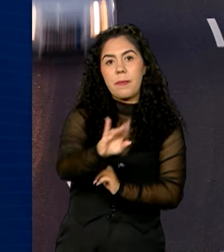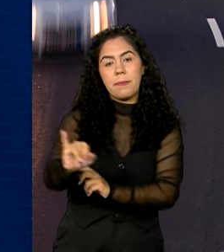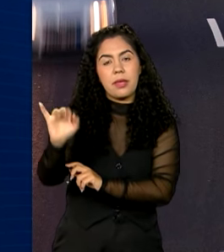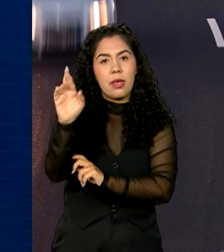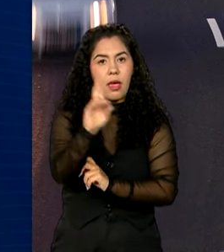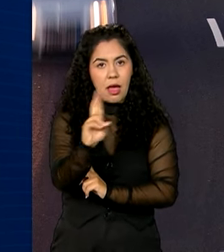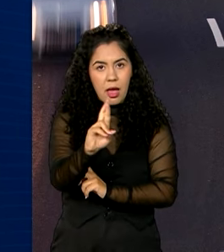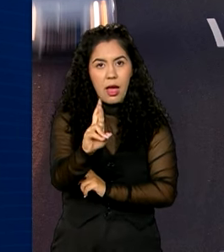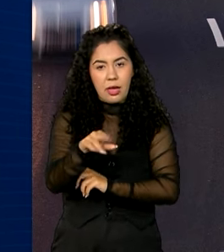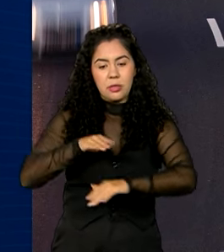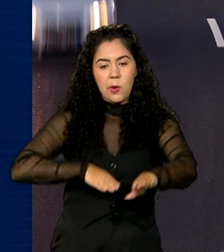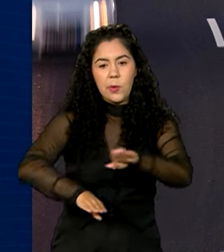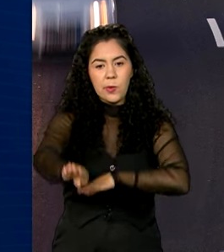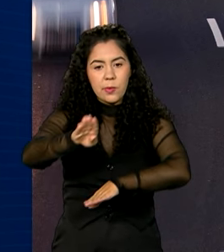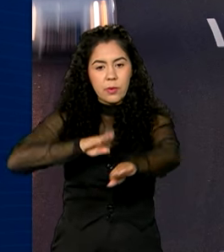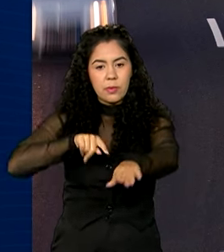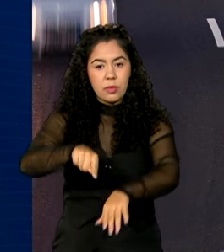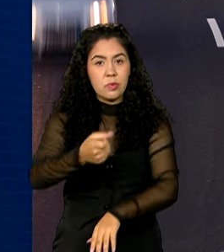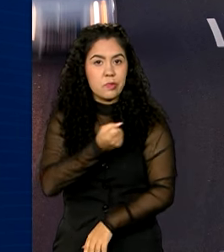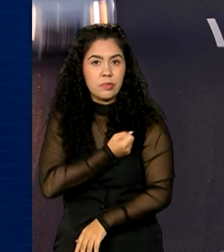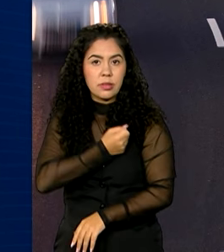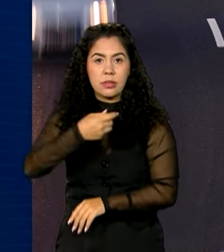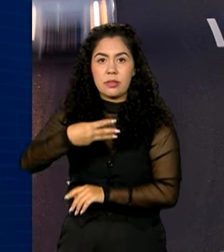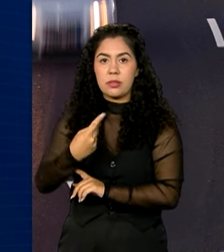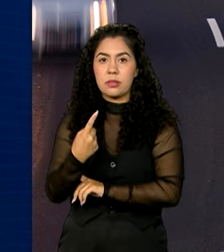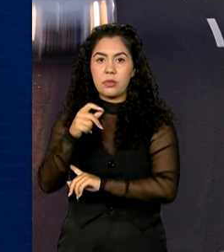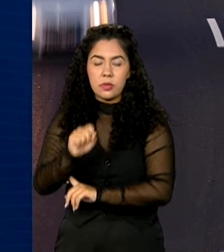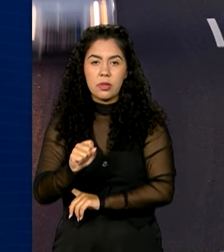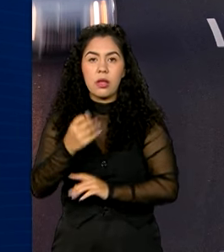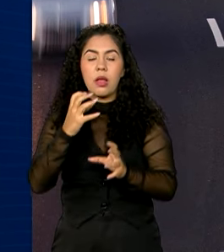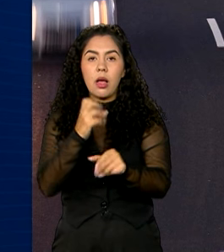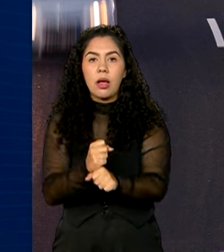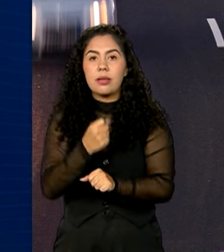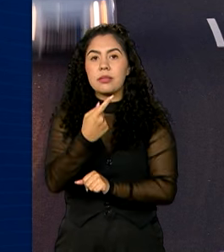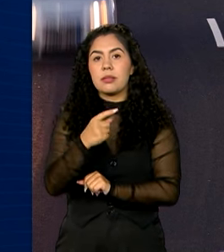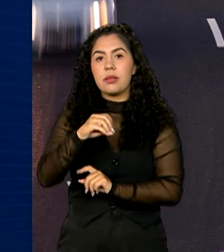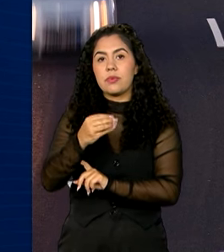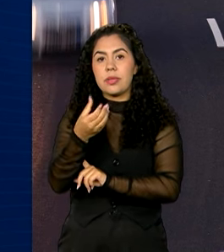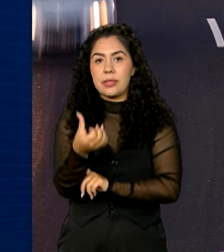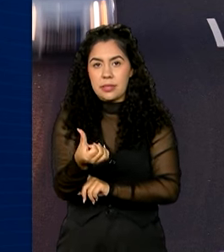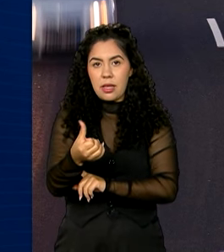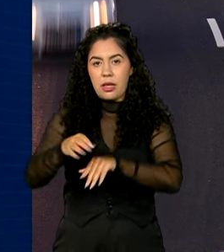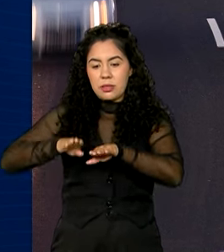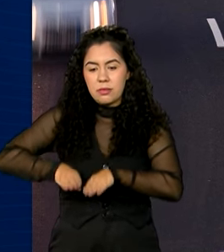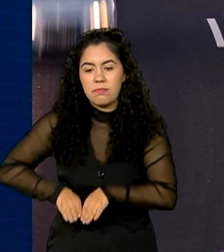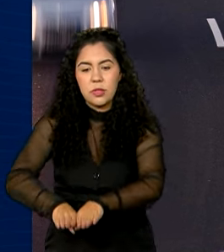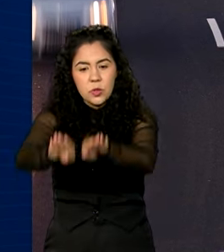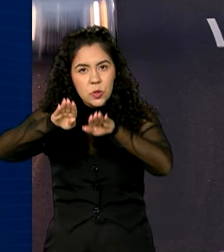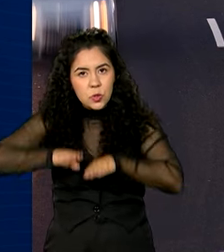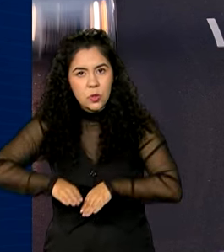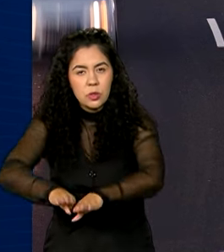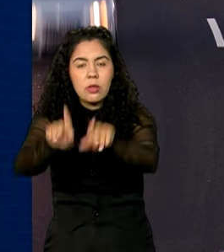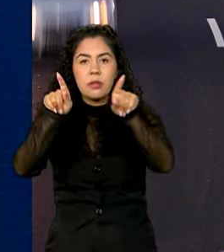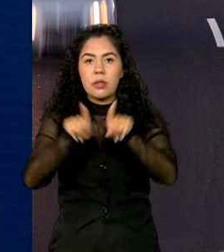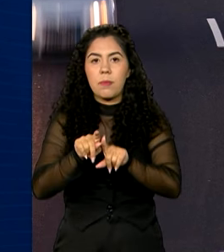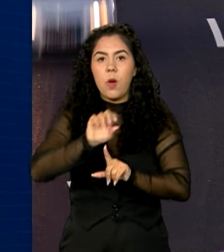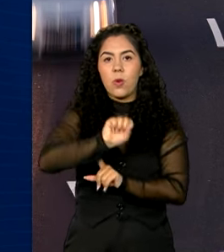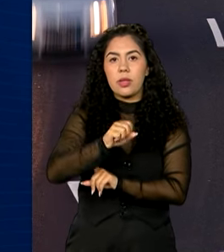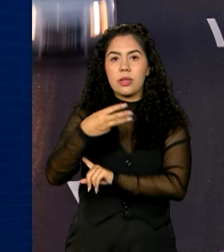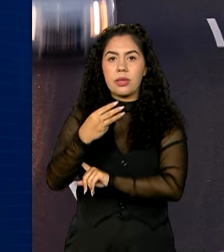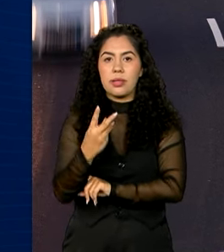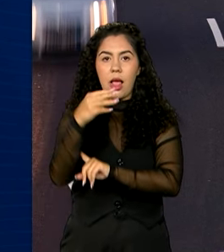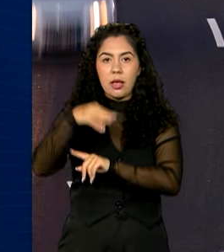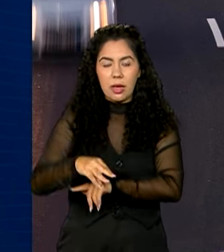da BR-318. São 106 quilômetros de duplicação, 83 quilômetros de